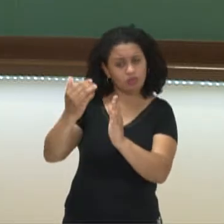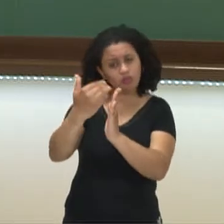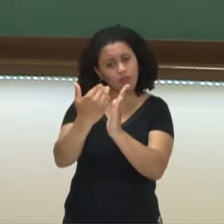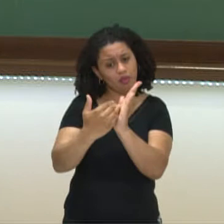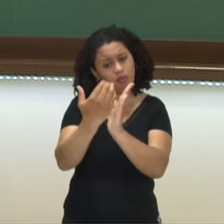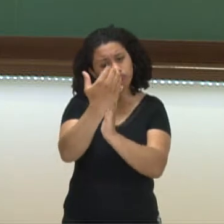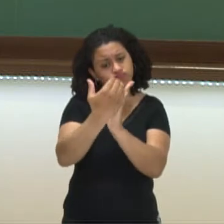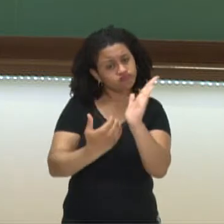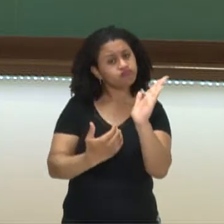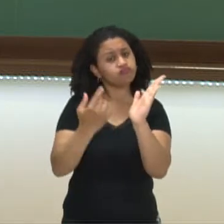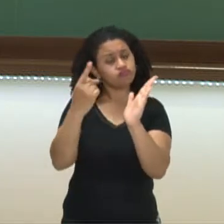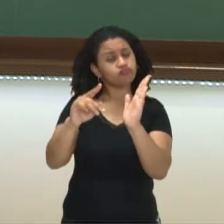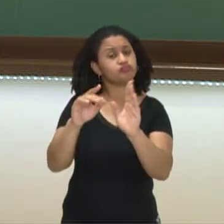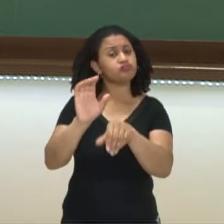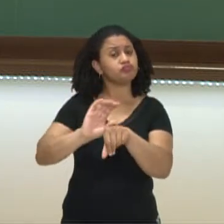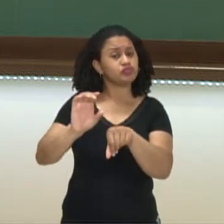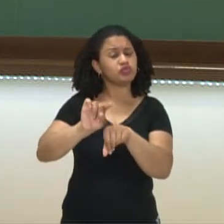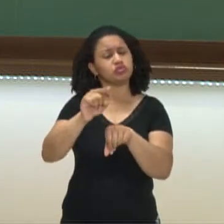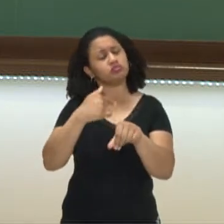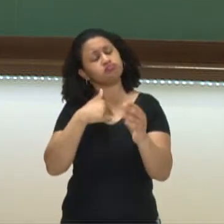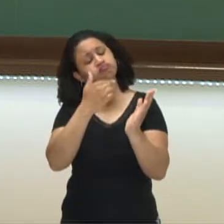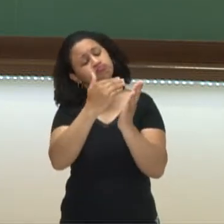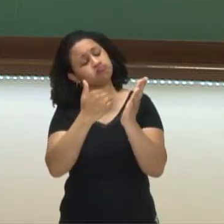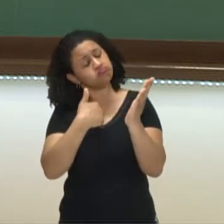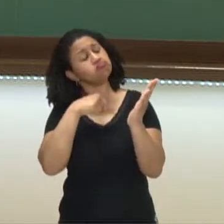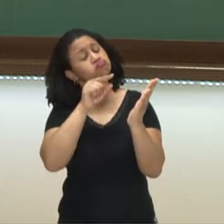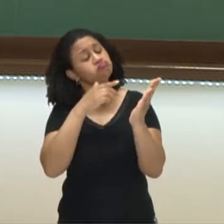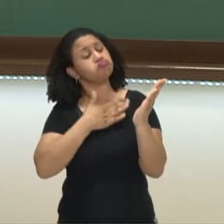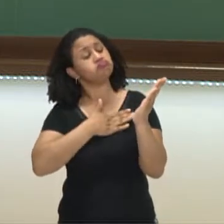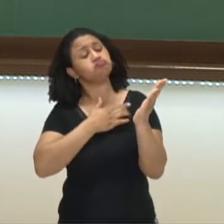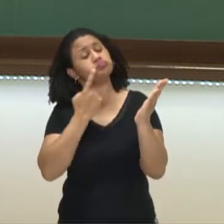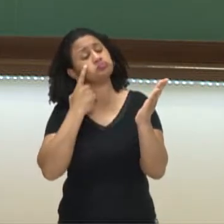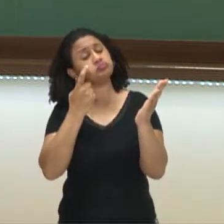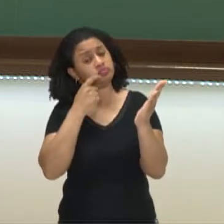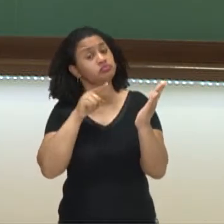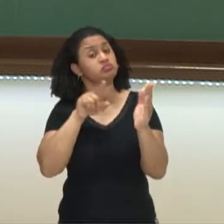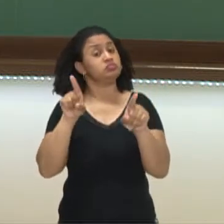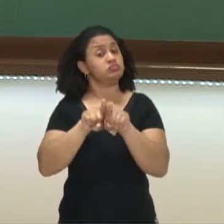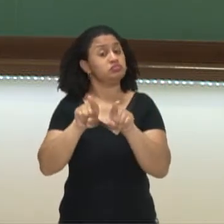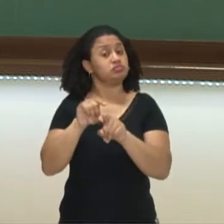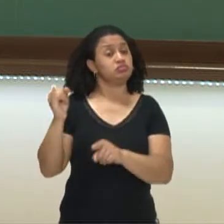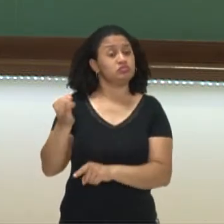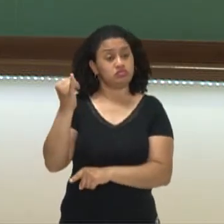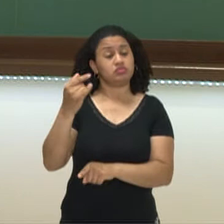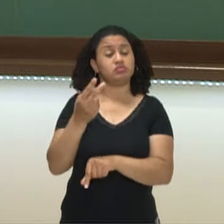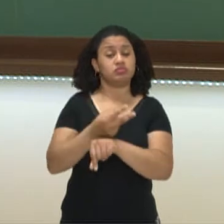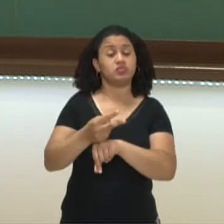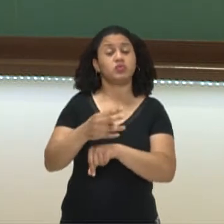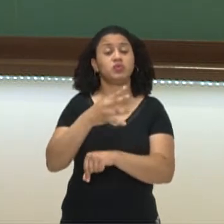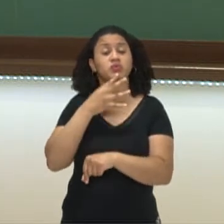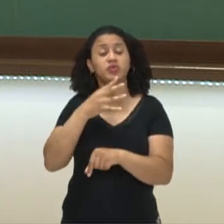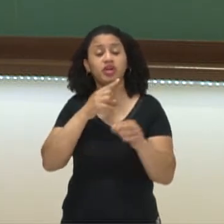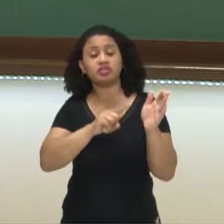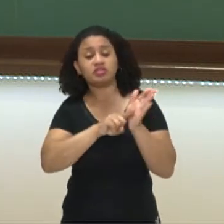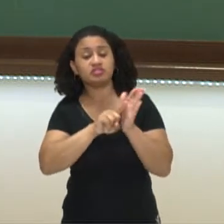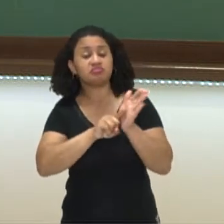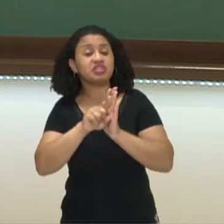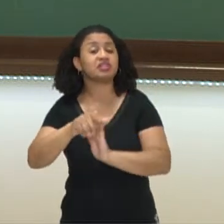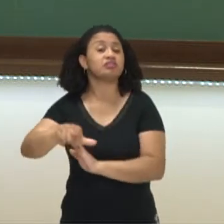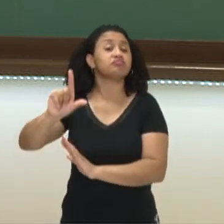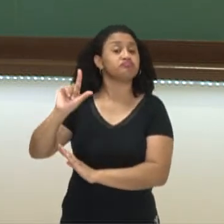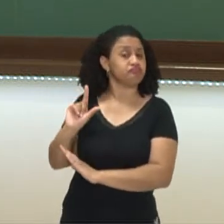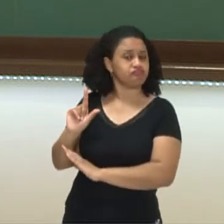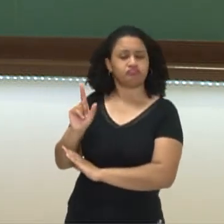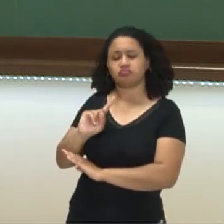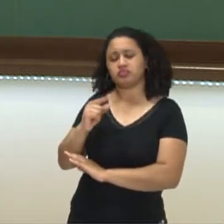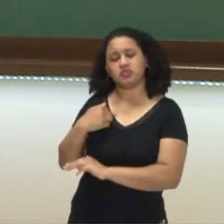daquele curso? Você se identifica com isso? Isso também é muito importante. Então procure conhecer, pesquisar antes.